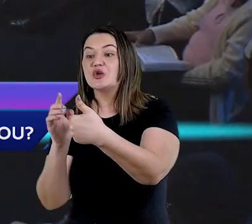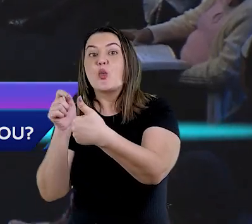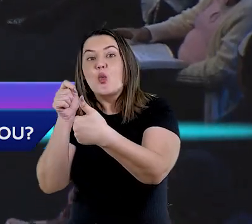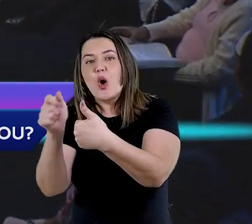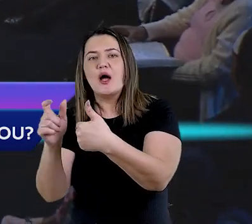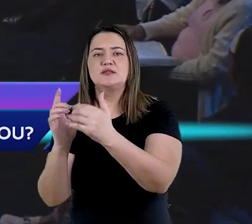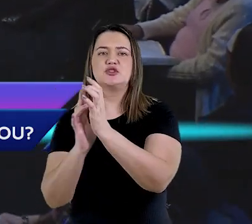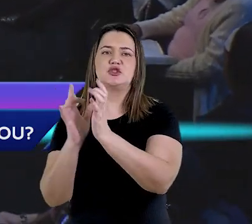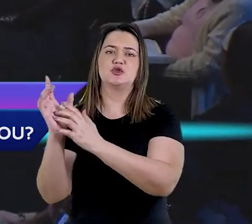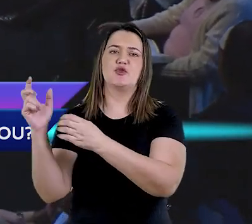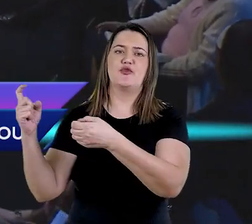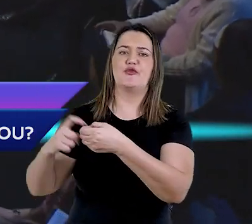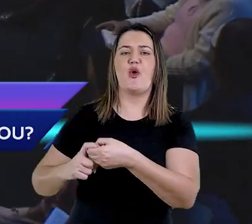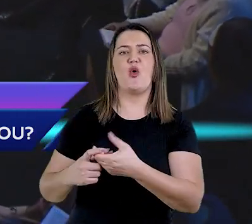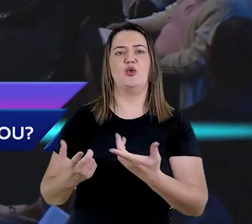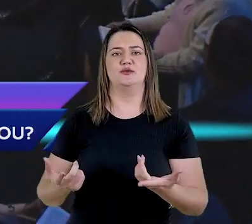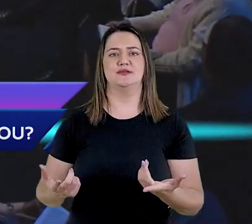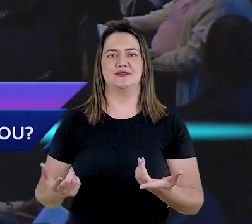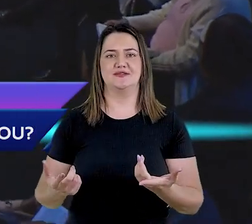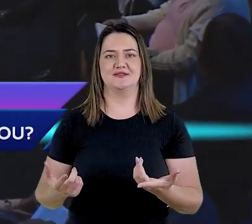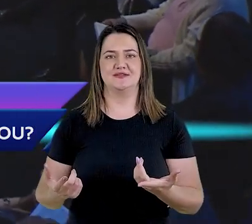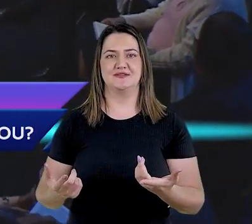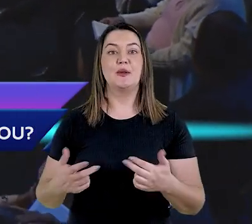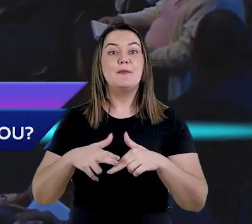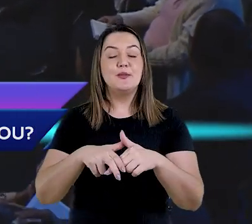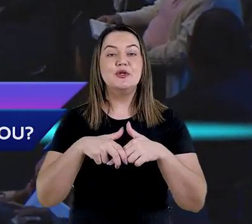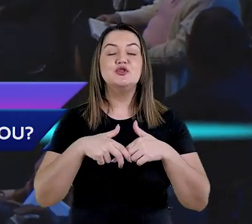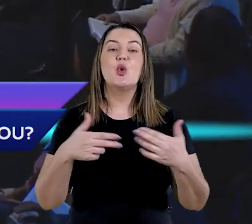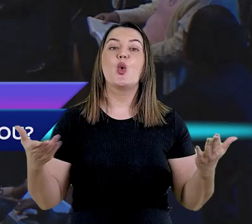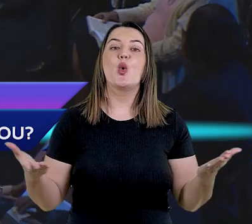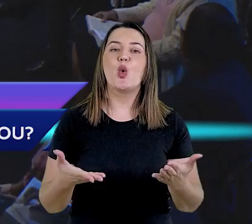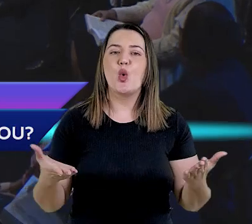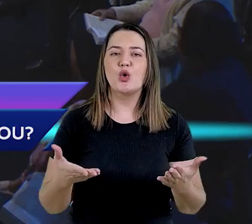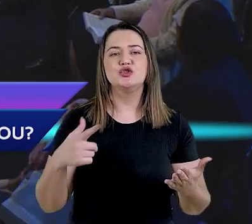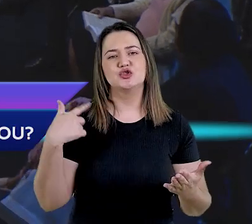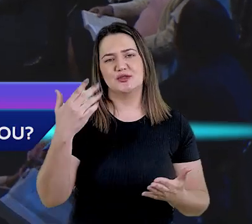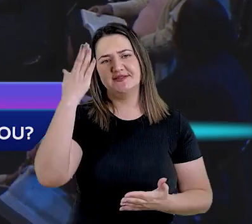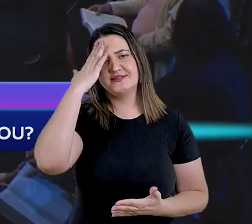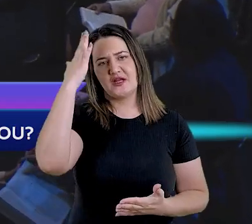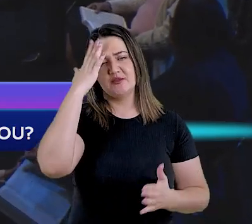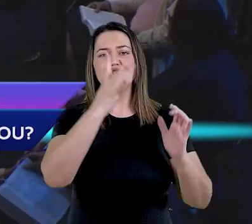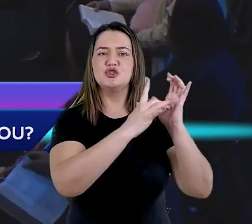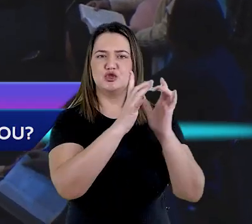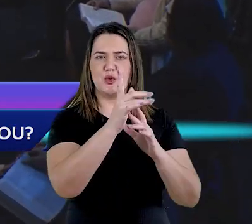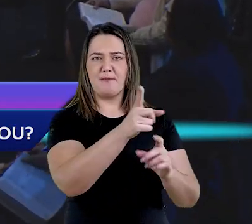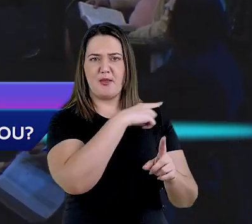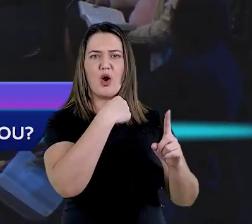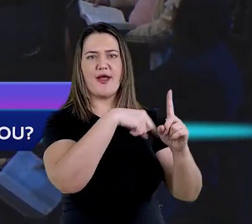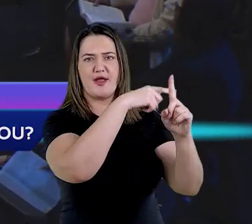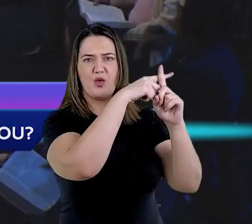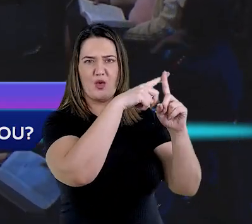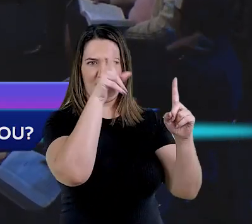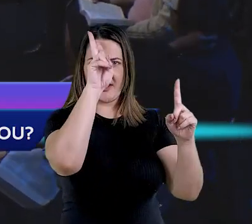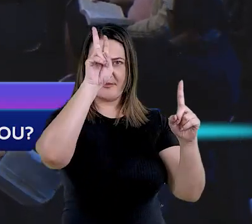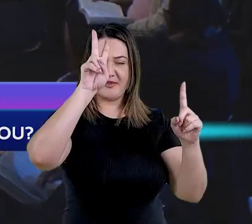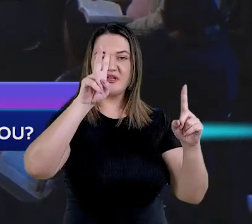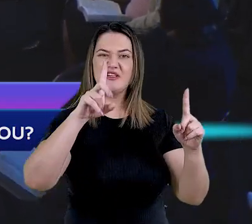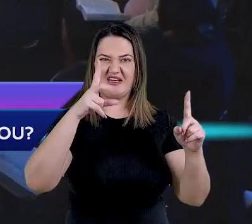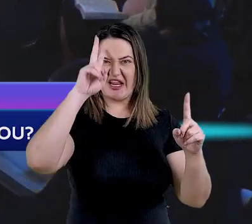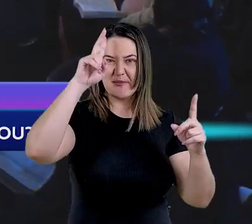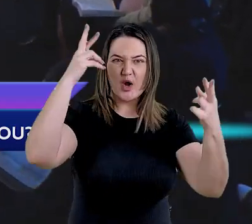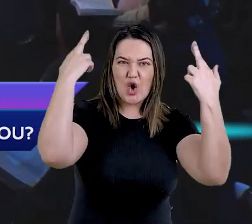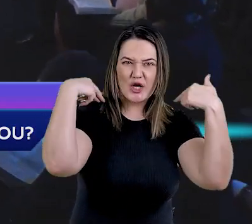cruz. Pode ser hoje salvo sem sacrifício de animais. Aquilo que Jesus tinha que cumprir na terra já foi